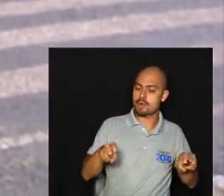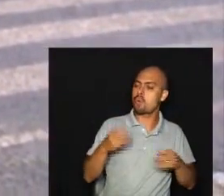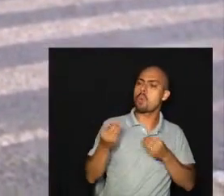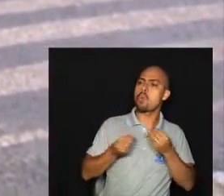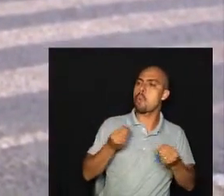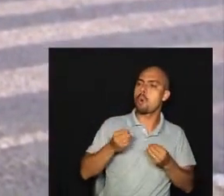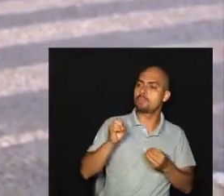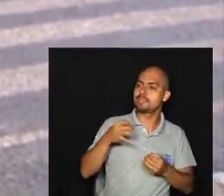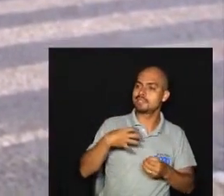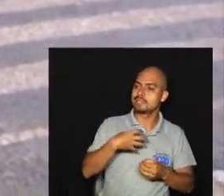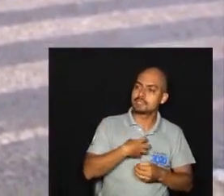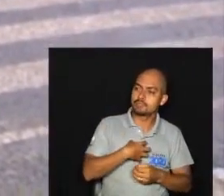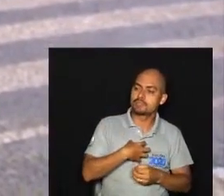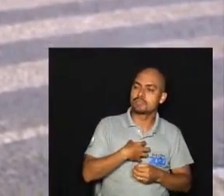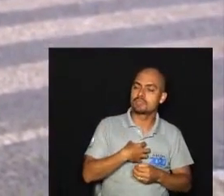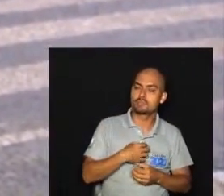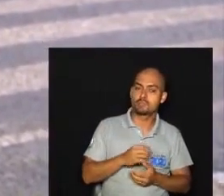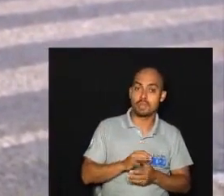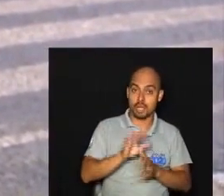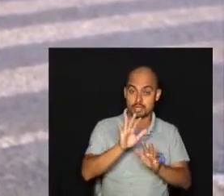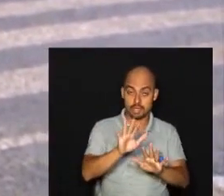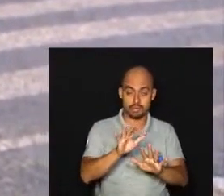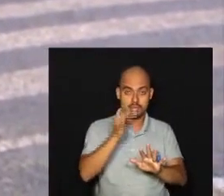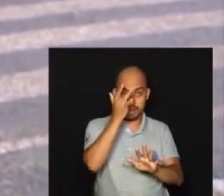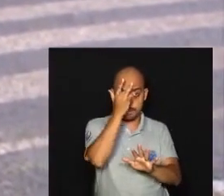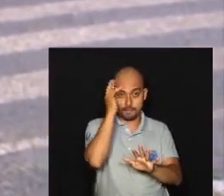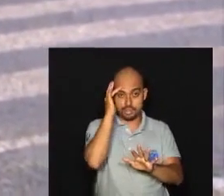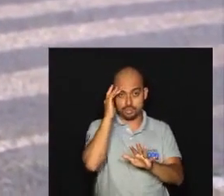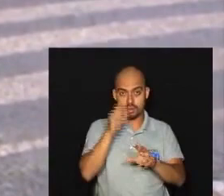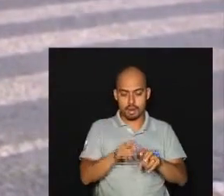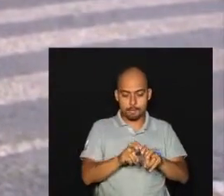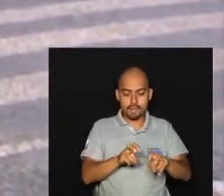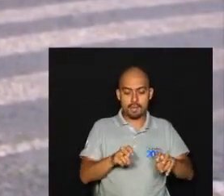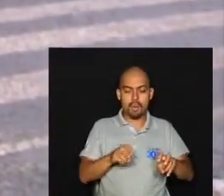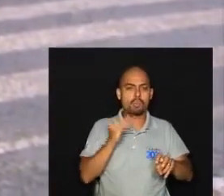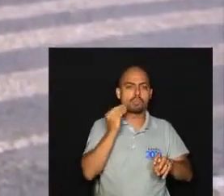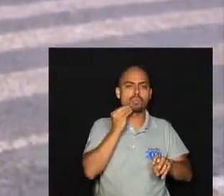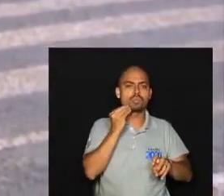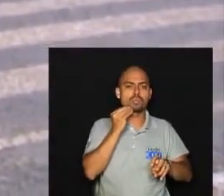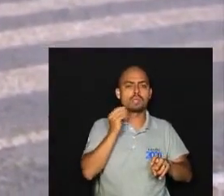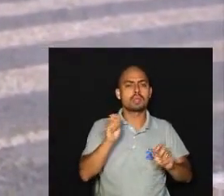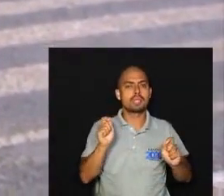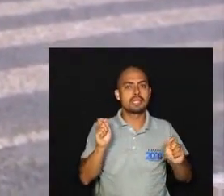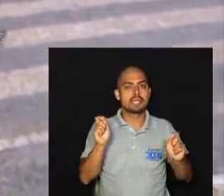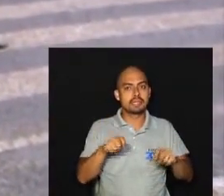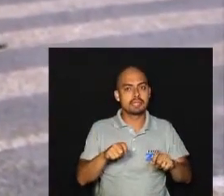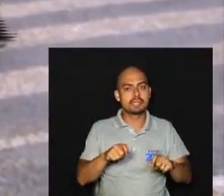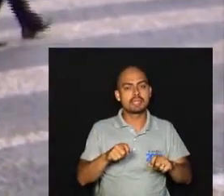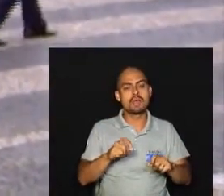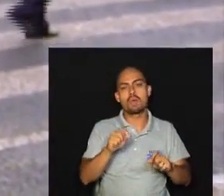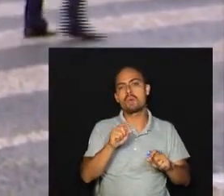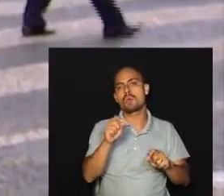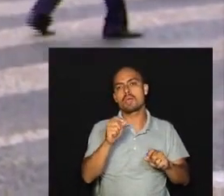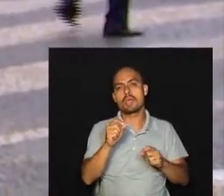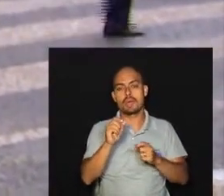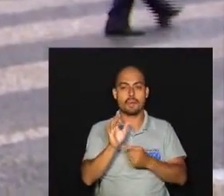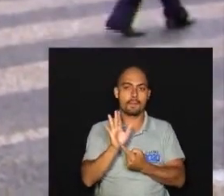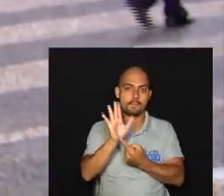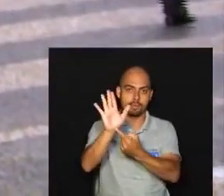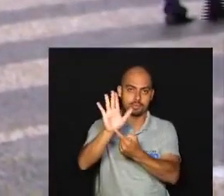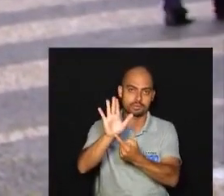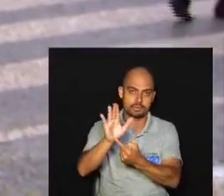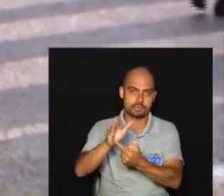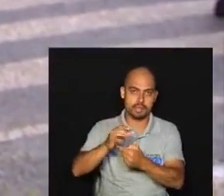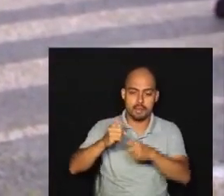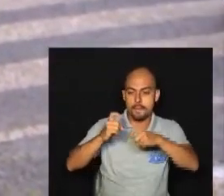com os mesmos sintomas? O mesário, até então, ele tem tido a oportunidade de justificar a sua ausência. Ele vai precisar apresentar um atestado para